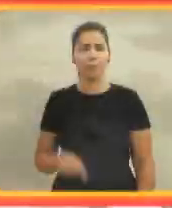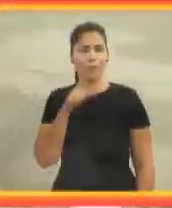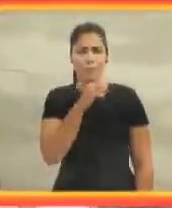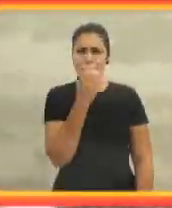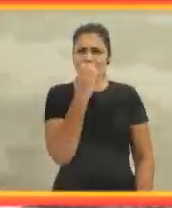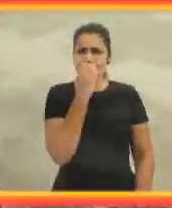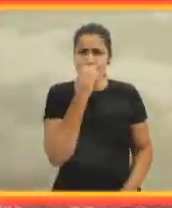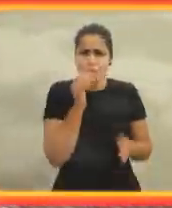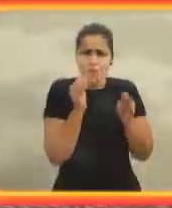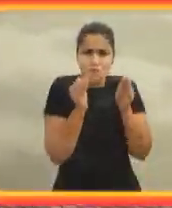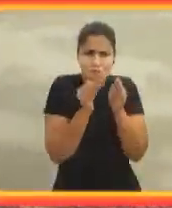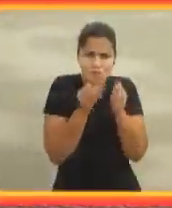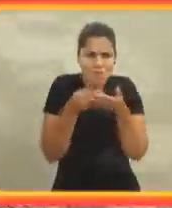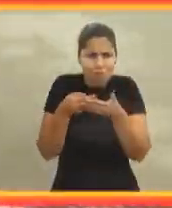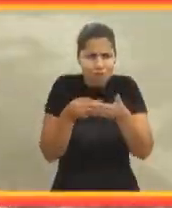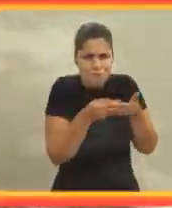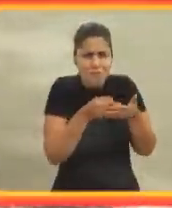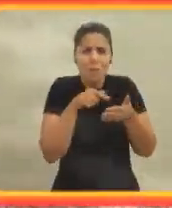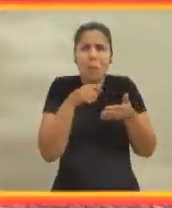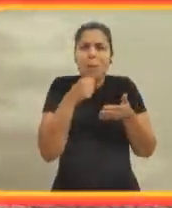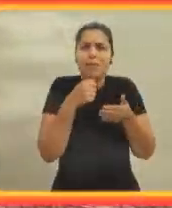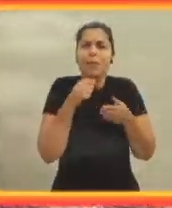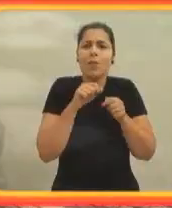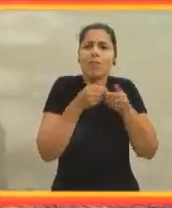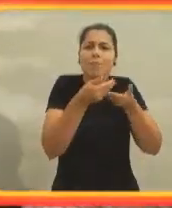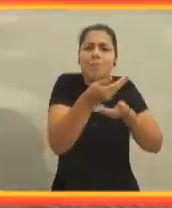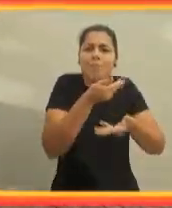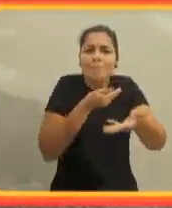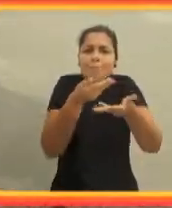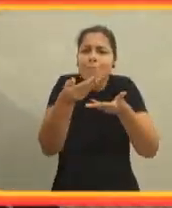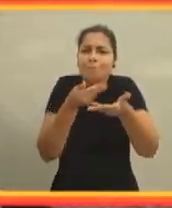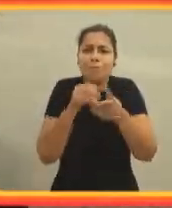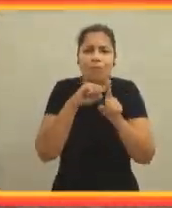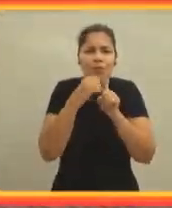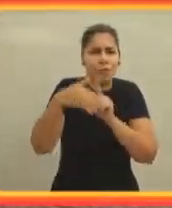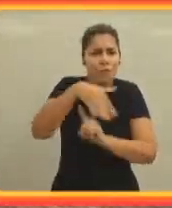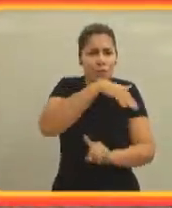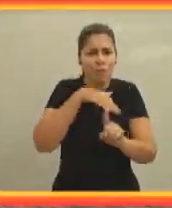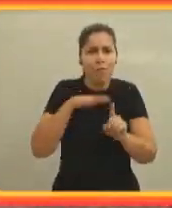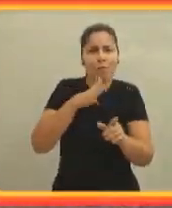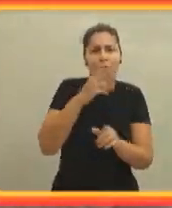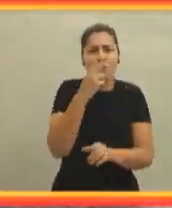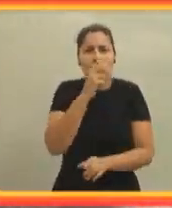O filhote deve ser socializado a partir dos 2 meses de vida.